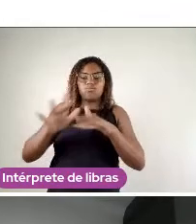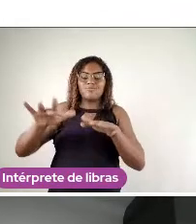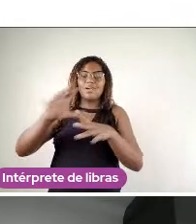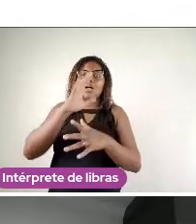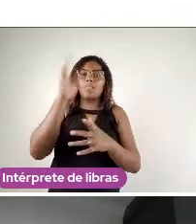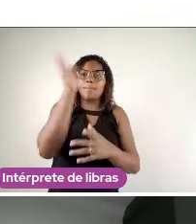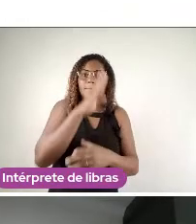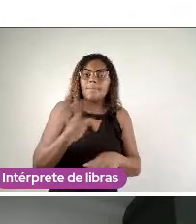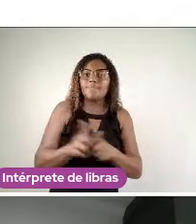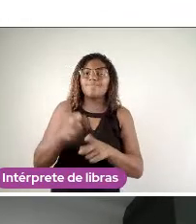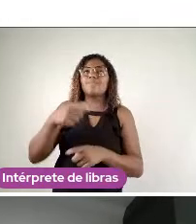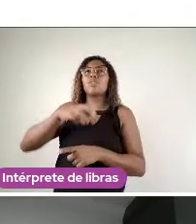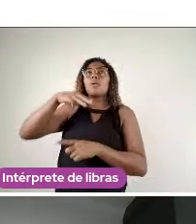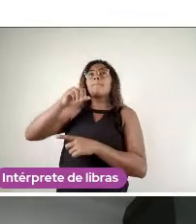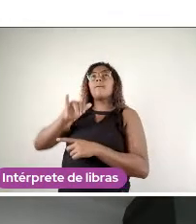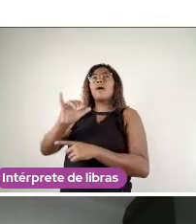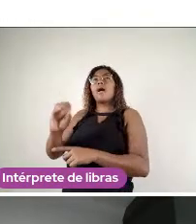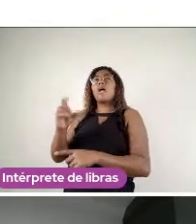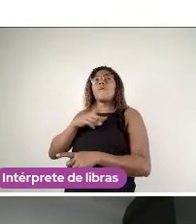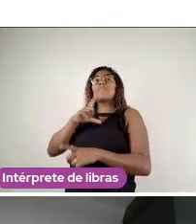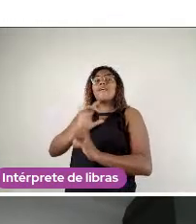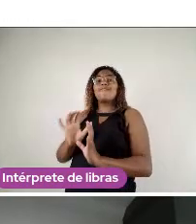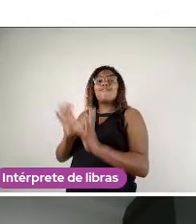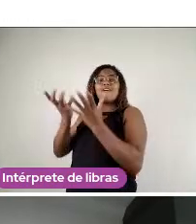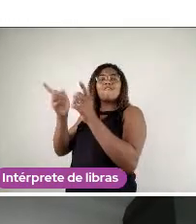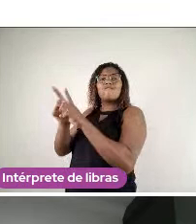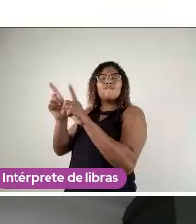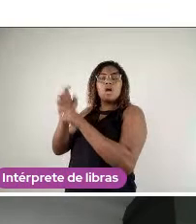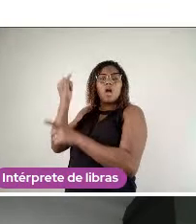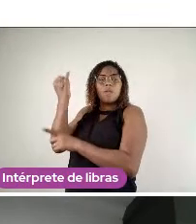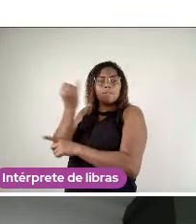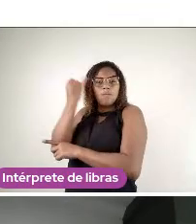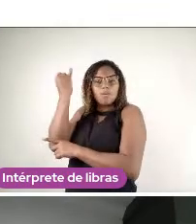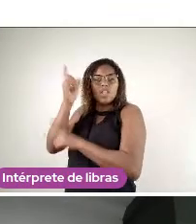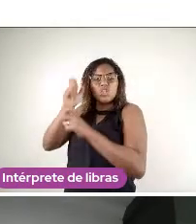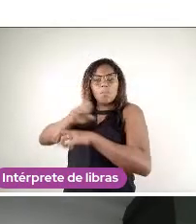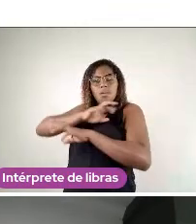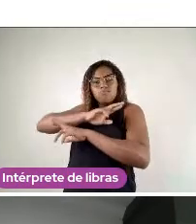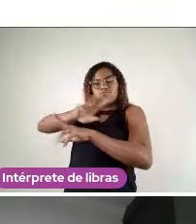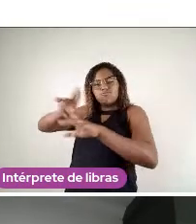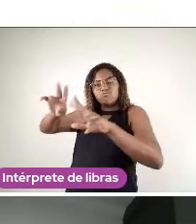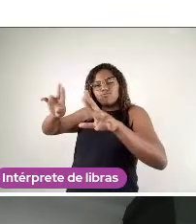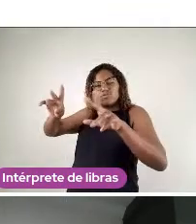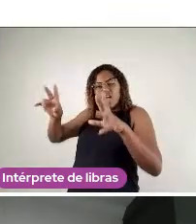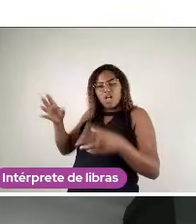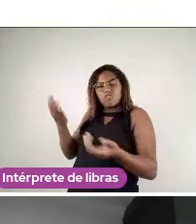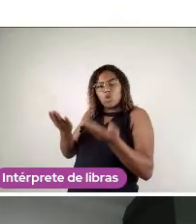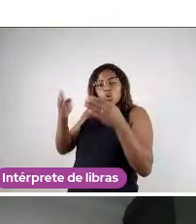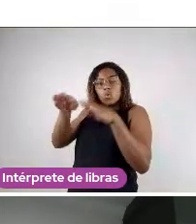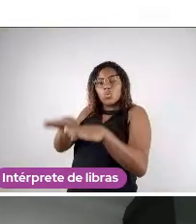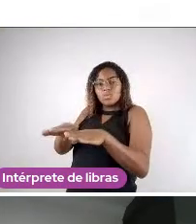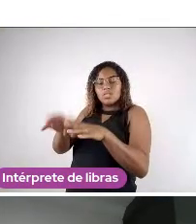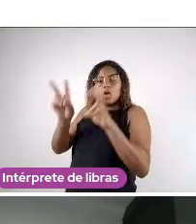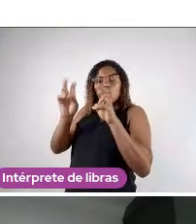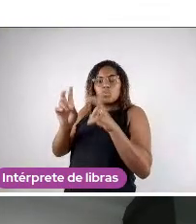desse ano, teve um evento importante sobre a questão de diversidade, equidade e inclusão na década da ciência